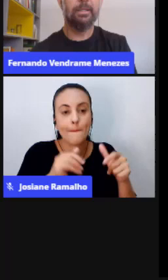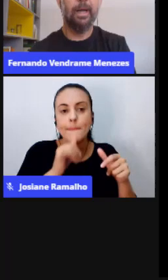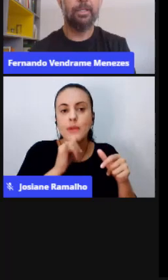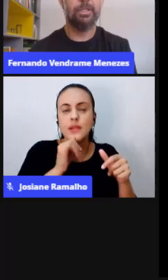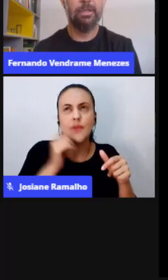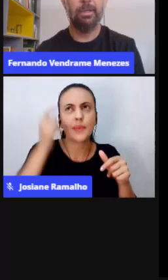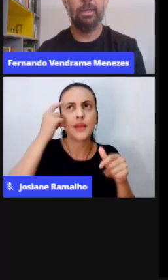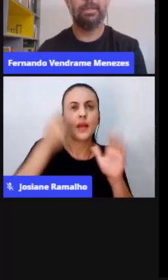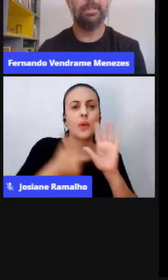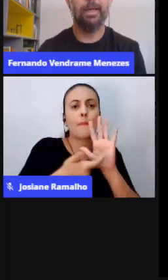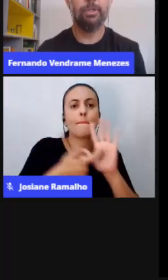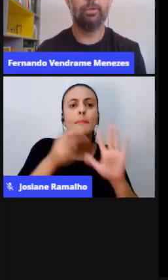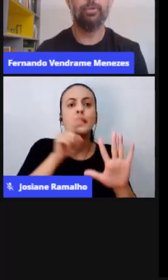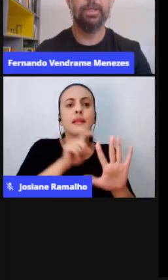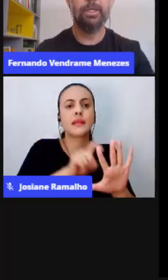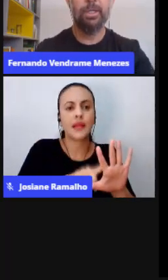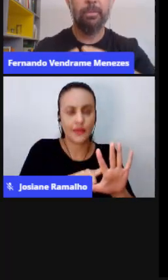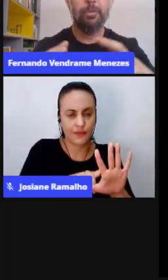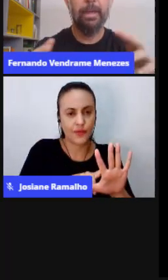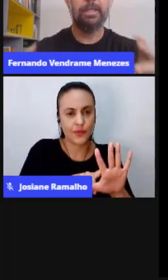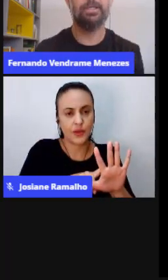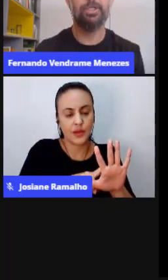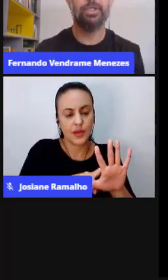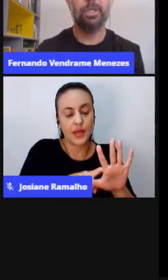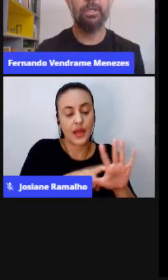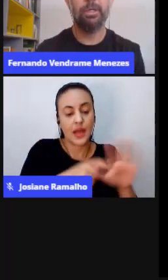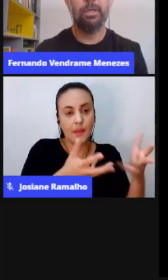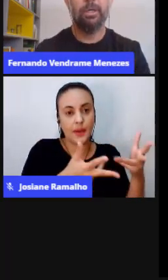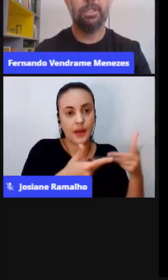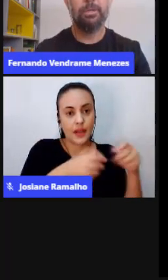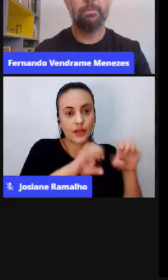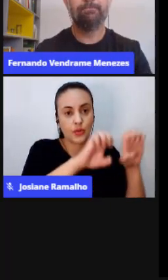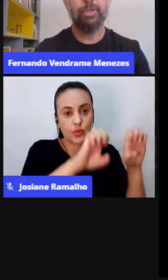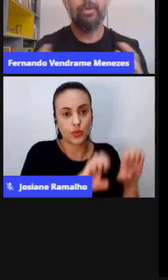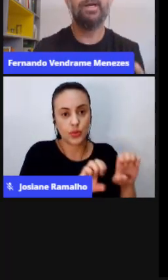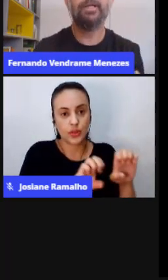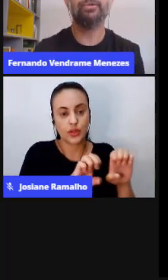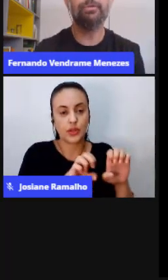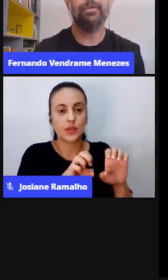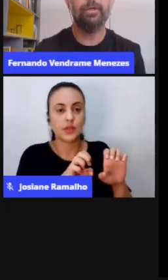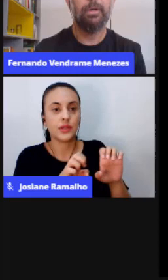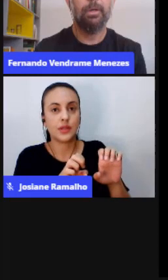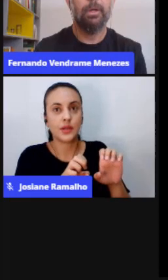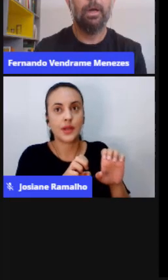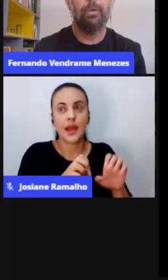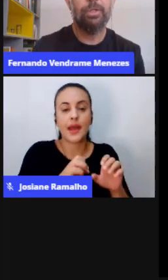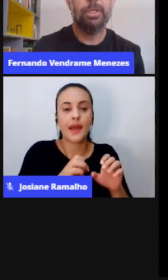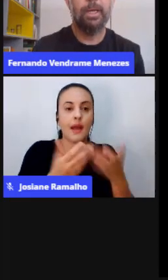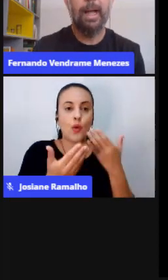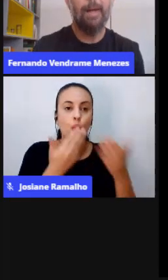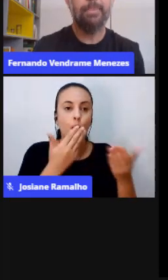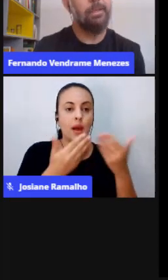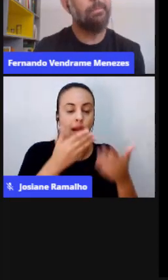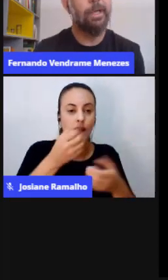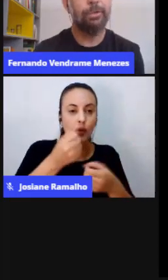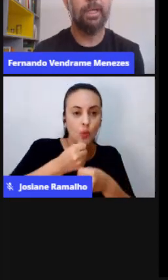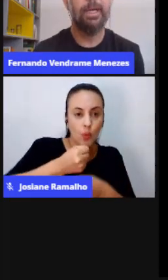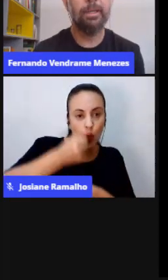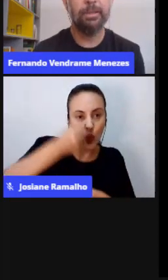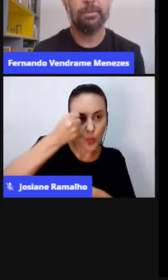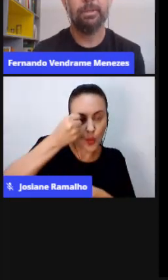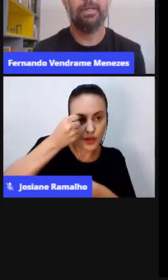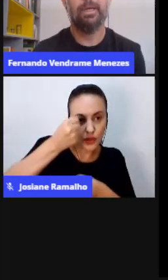a habilidade estruturante é uma espécie de guarda-chuva, onde cabe